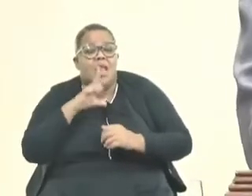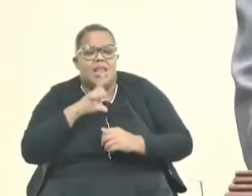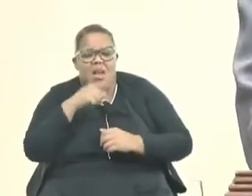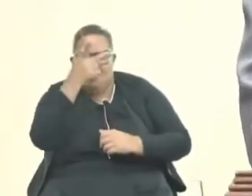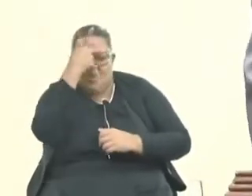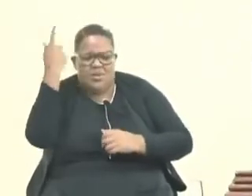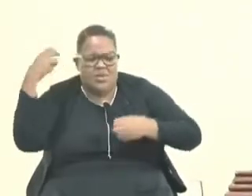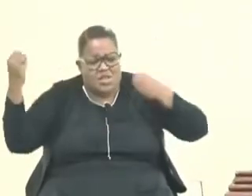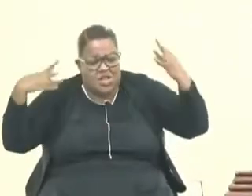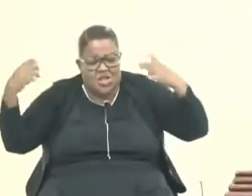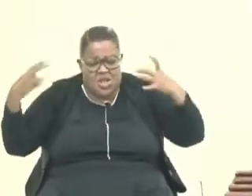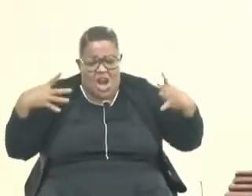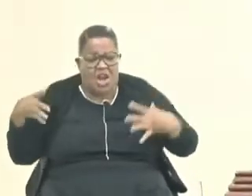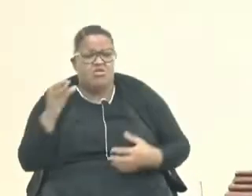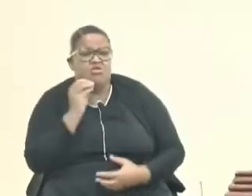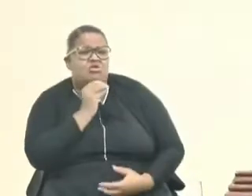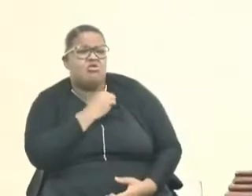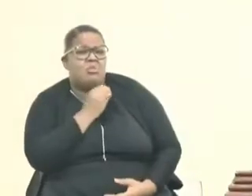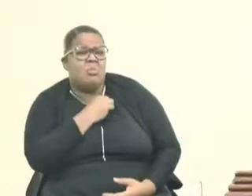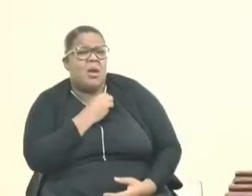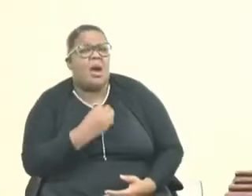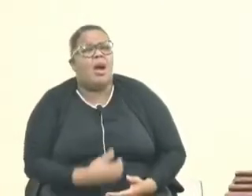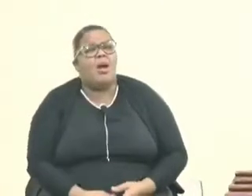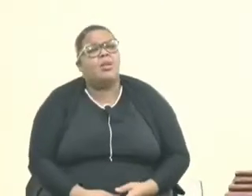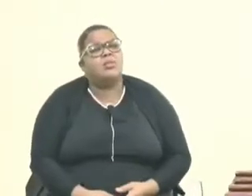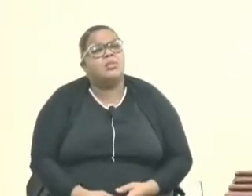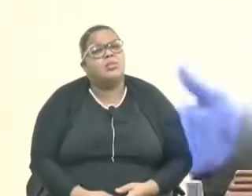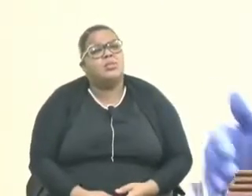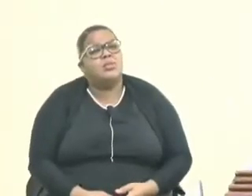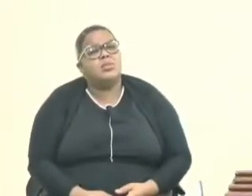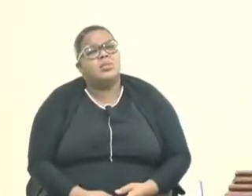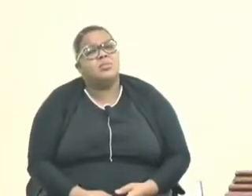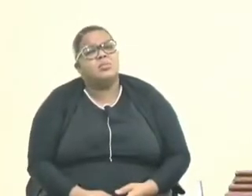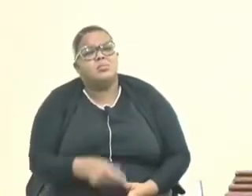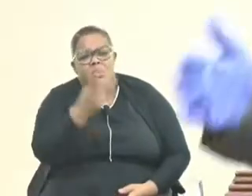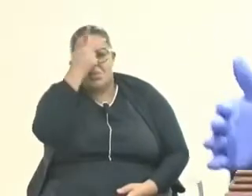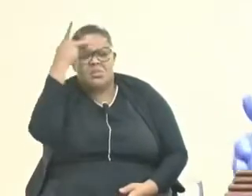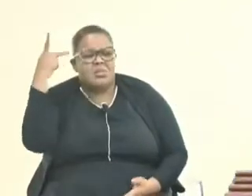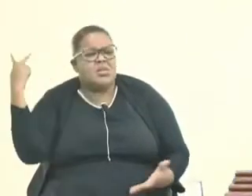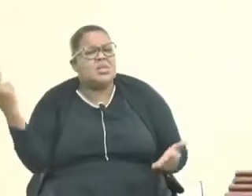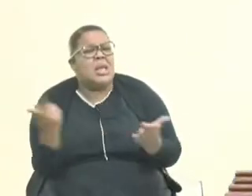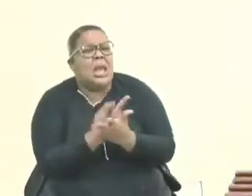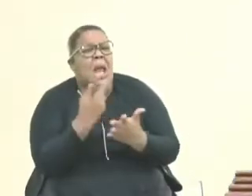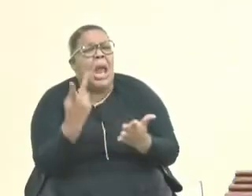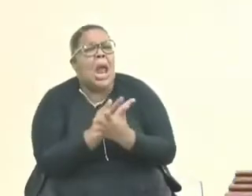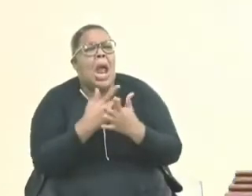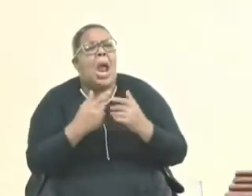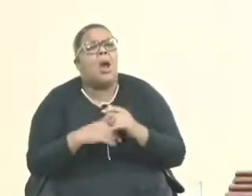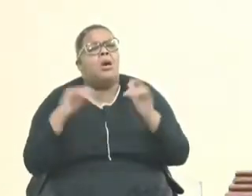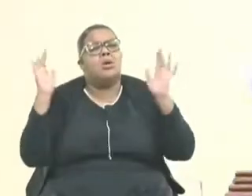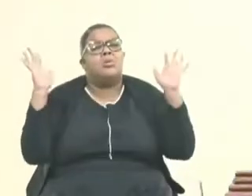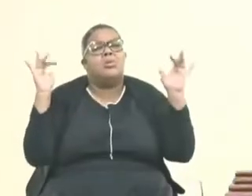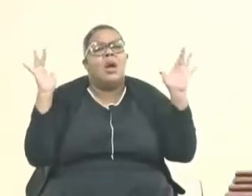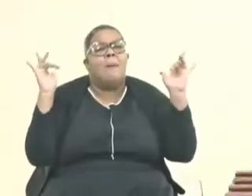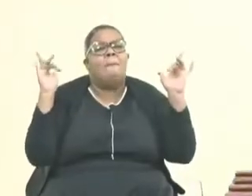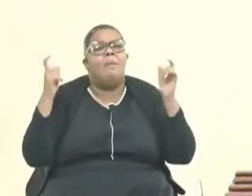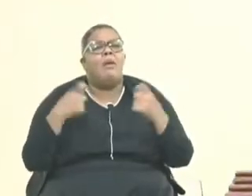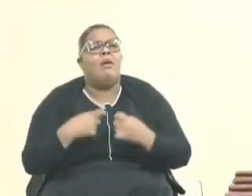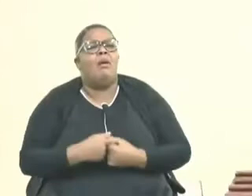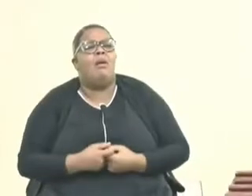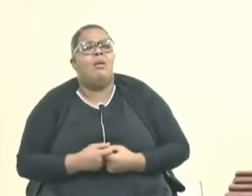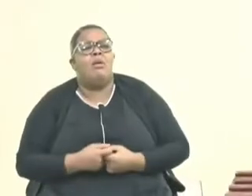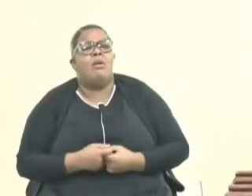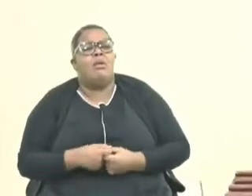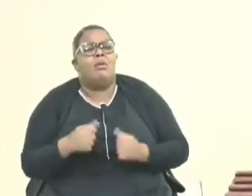e Fazendo de Conta Que Ele não existe há pessoas que adulteram que mentem e roubam como se